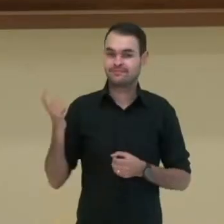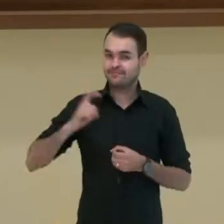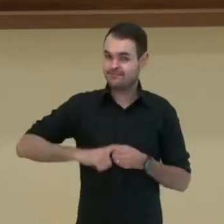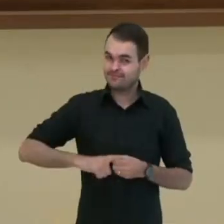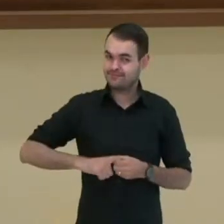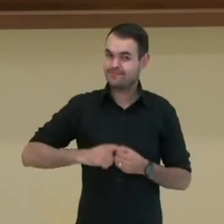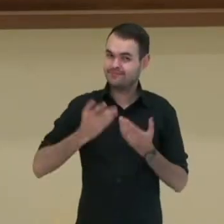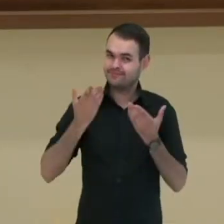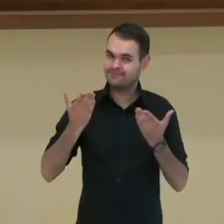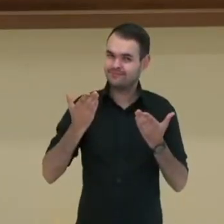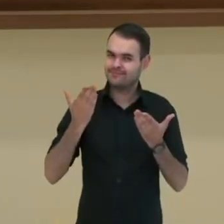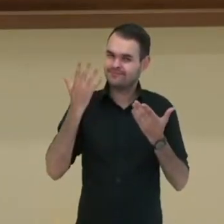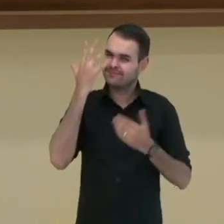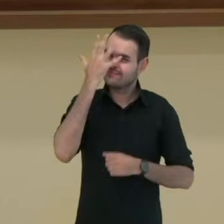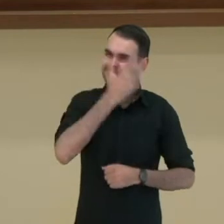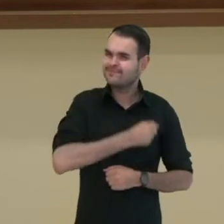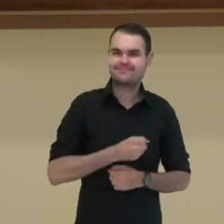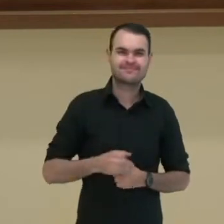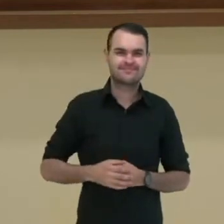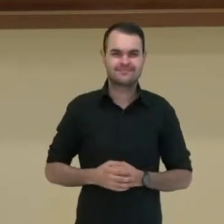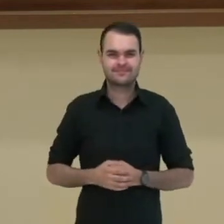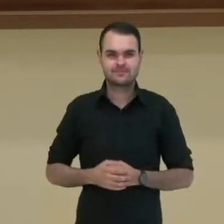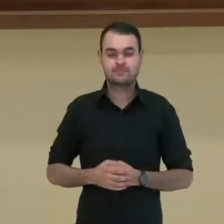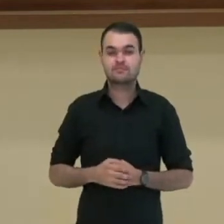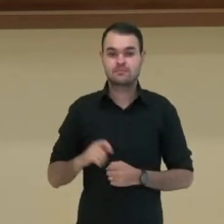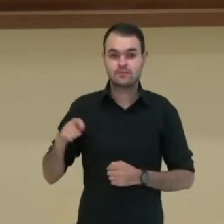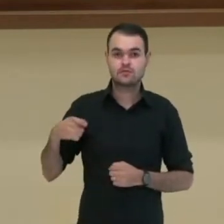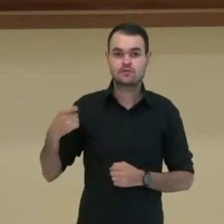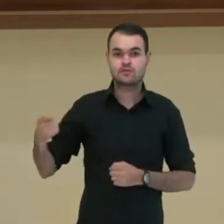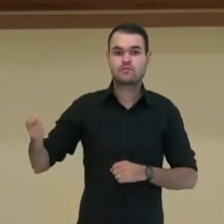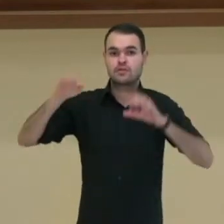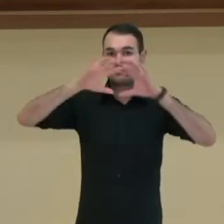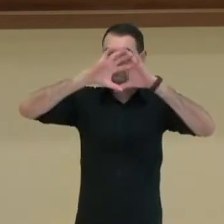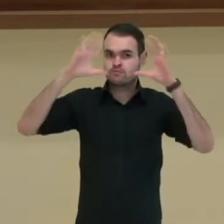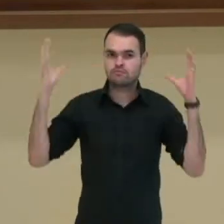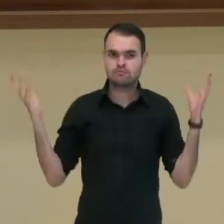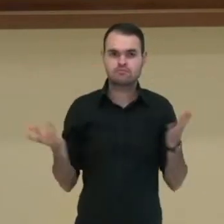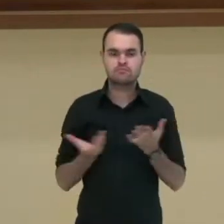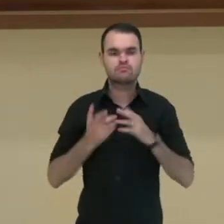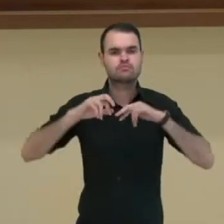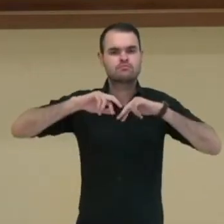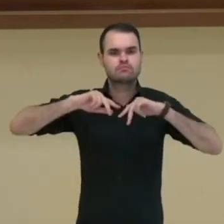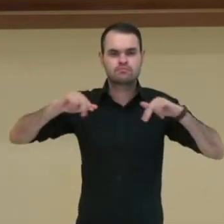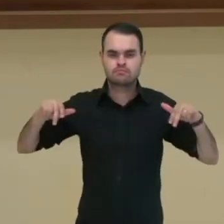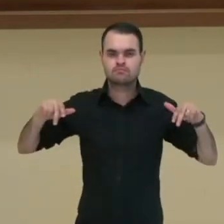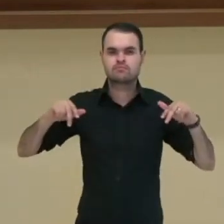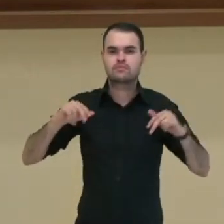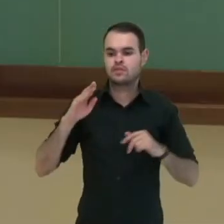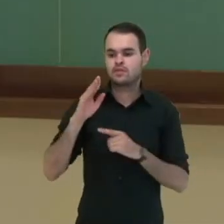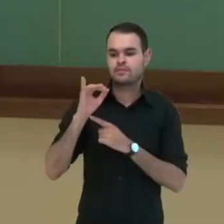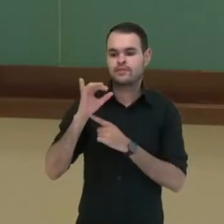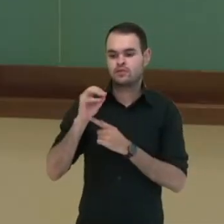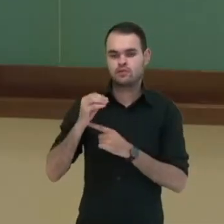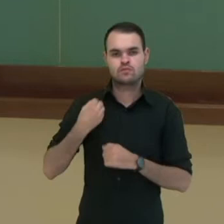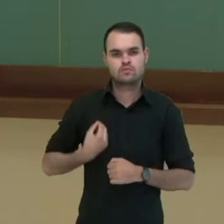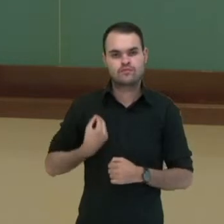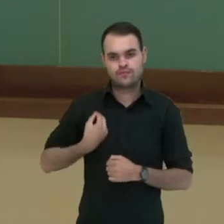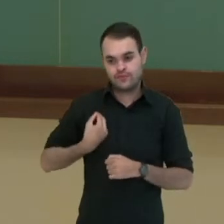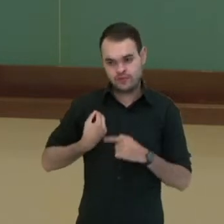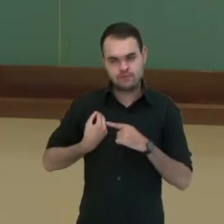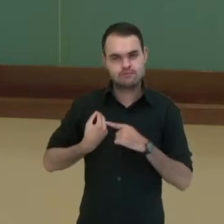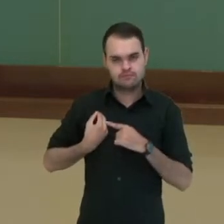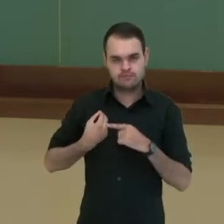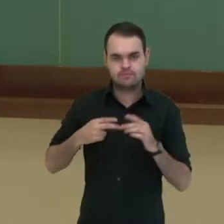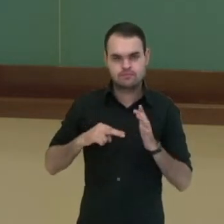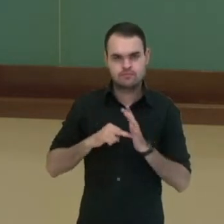Voltei, gente linda! E aí, sobre a biodiversidade, a professora já falou para você, né? Bio quer dizer vida, ou seja,